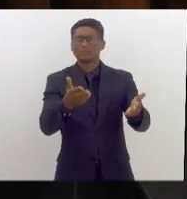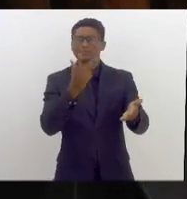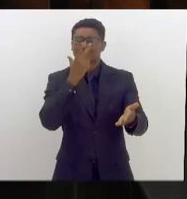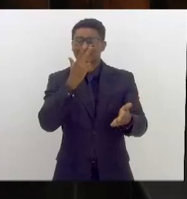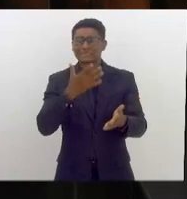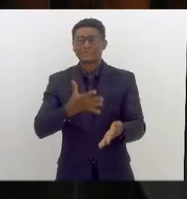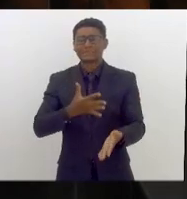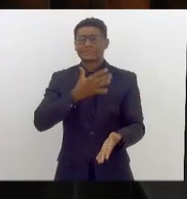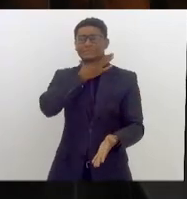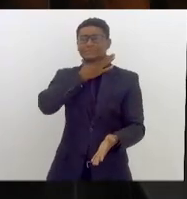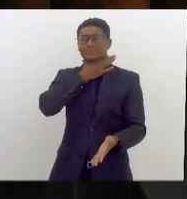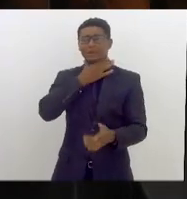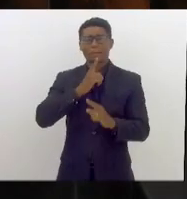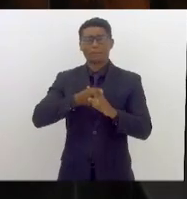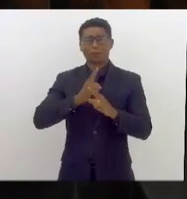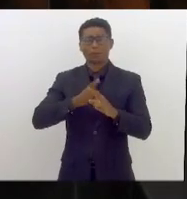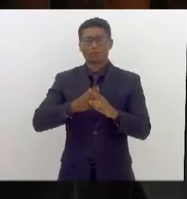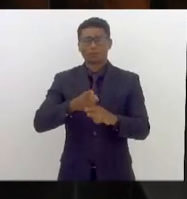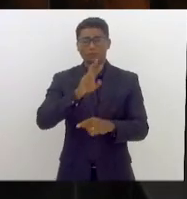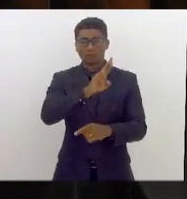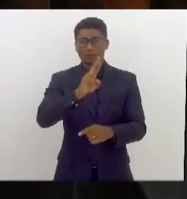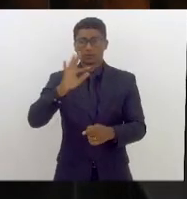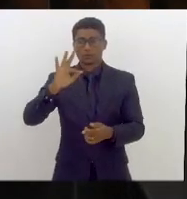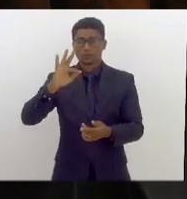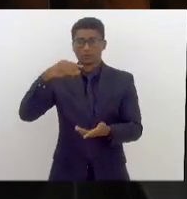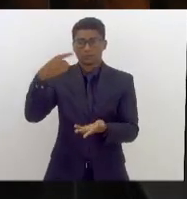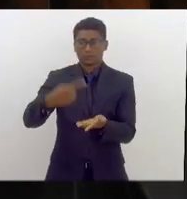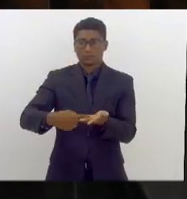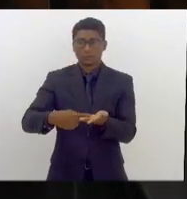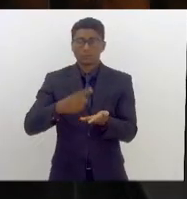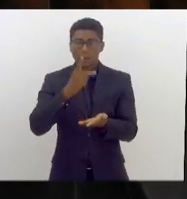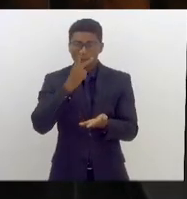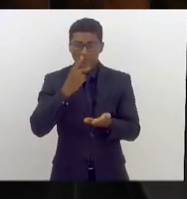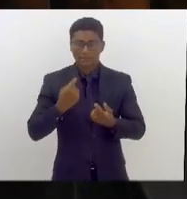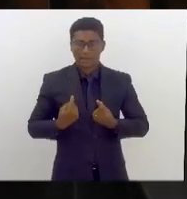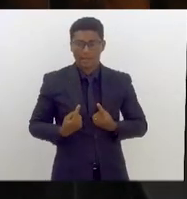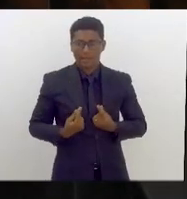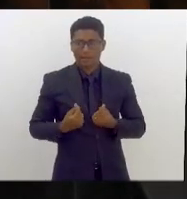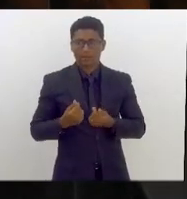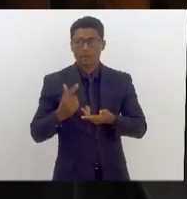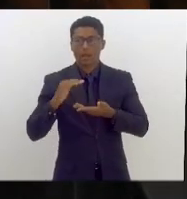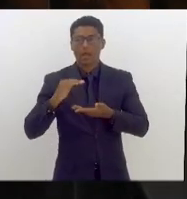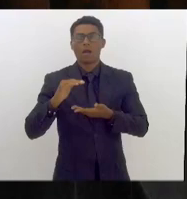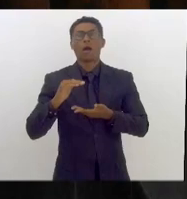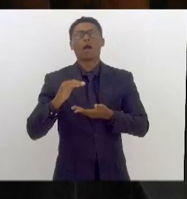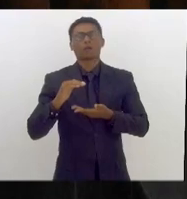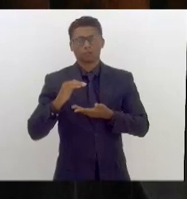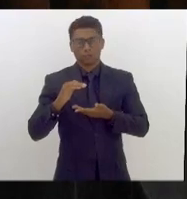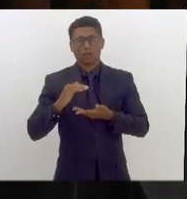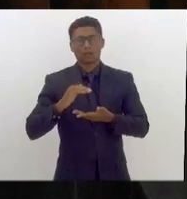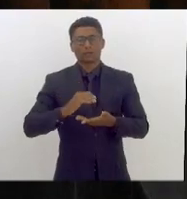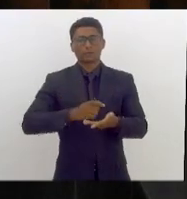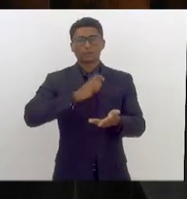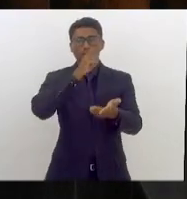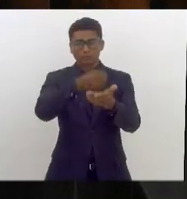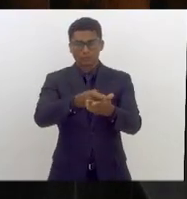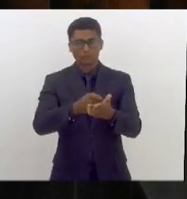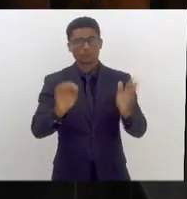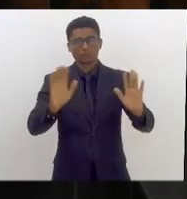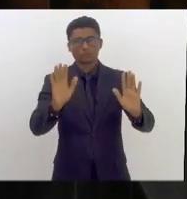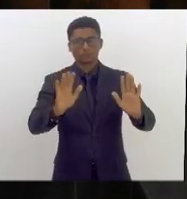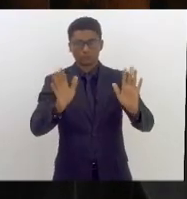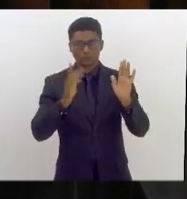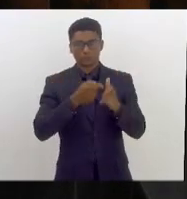porque, de fato, o regime permite um alívio de caixa momentâneo, não é? O Estado deixa de pagar durante um tempo